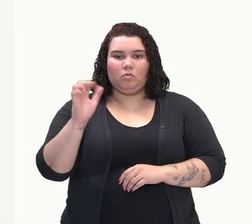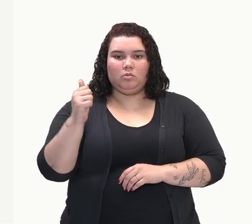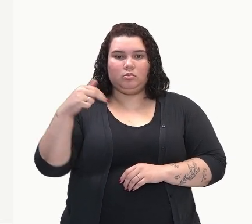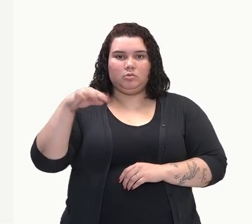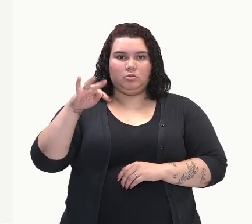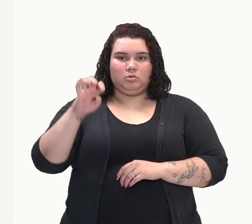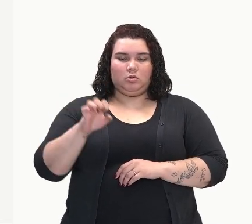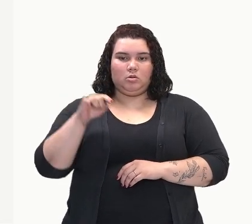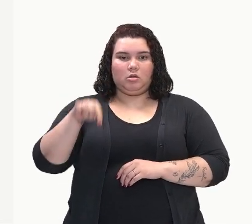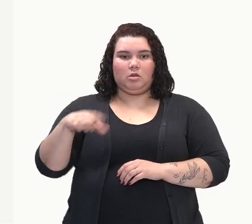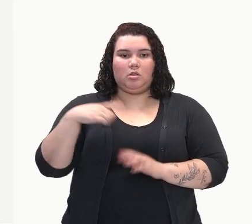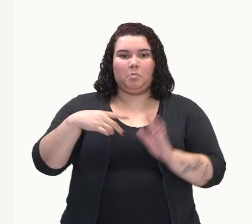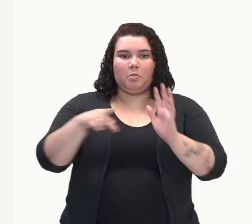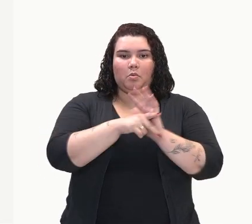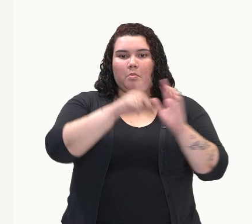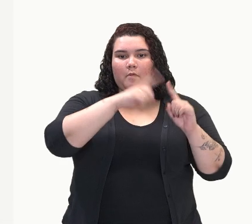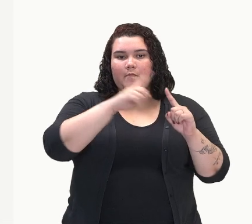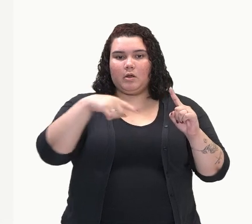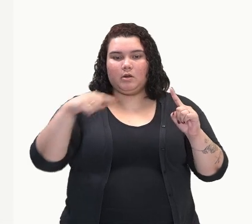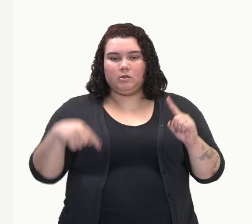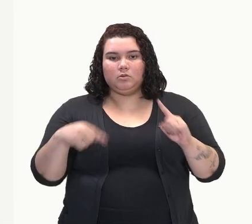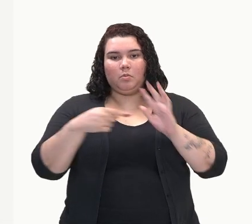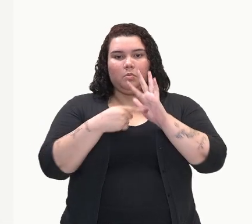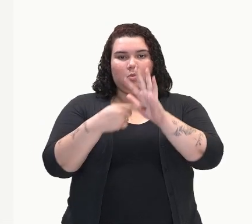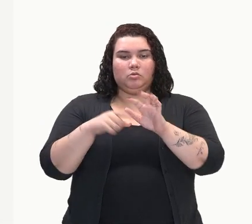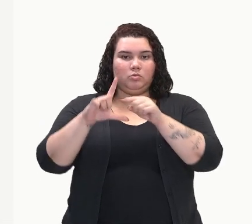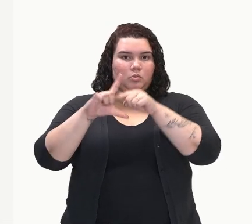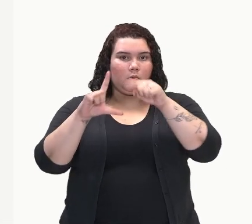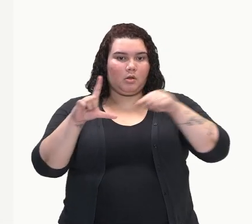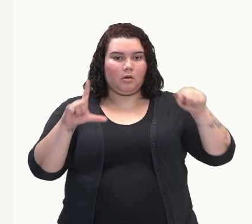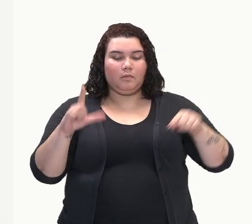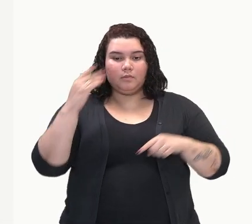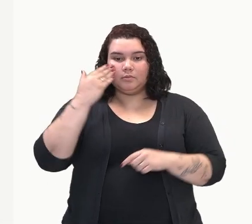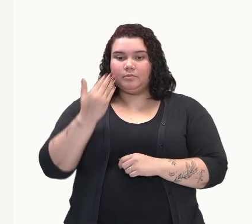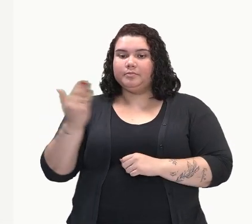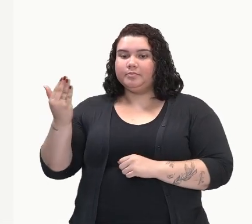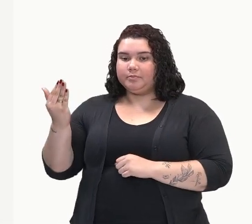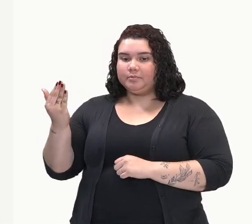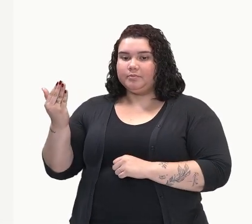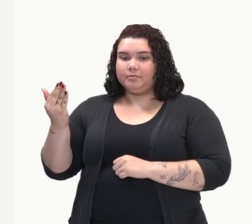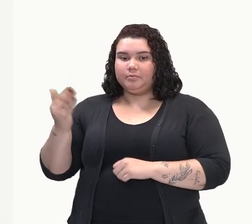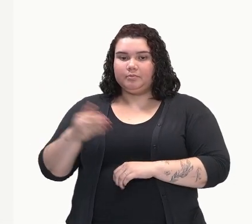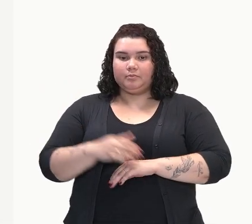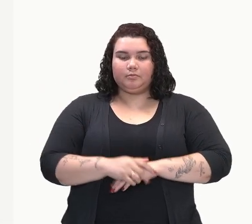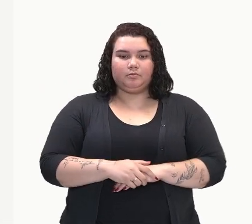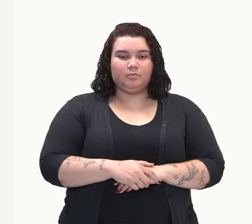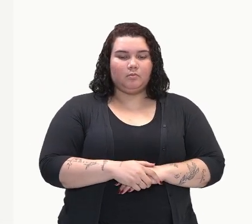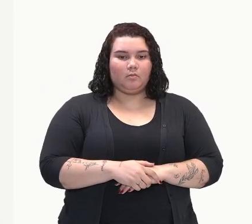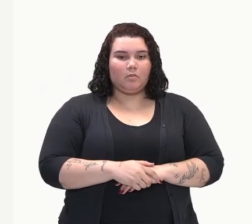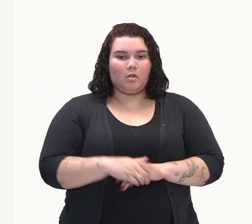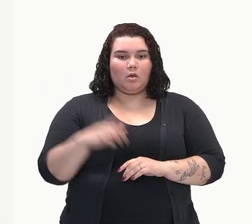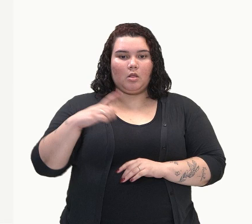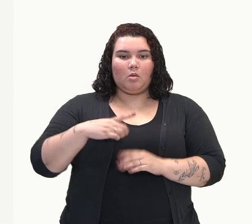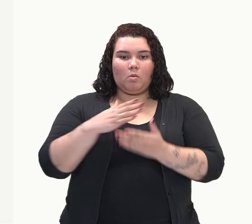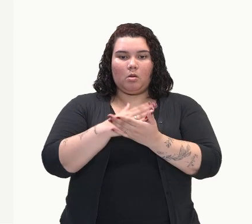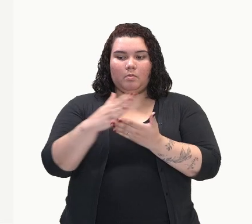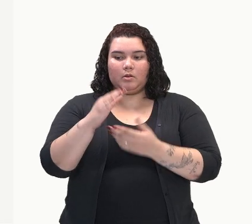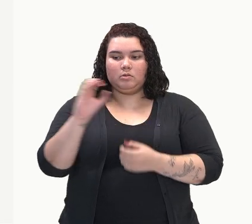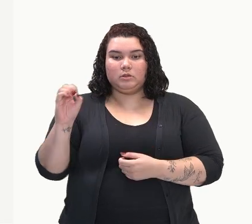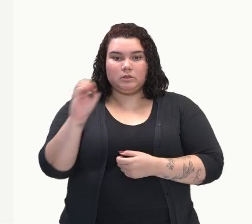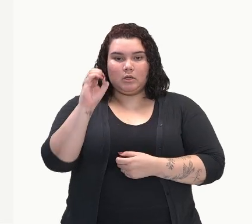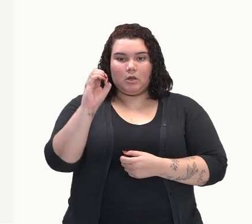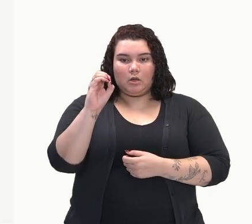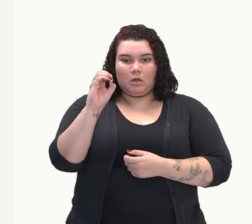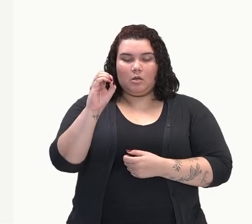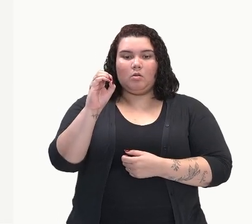corpo e sua variação com o deslocamento é mostrada no gráfico a seguir. Então está aqui o gráfico, a força não é constante, ela começa do 0, sobe até